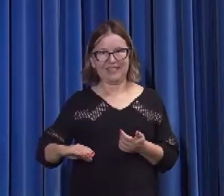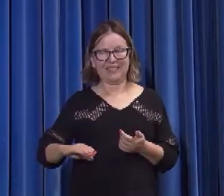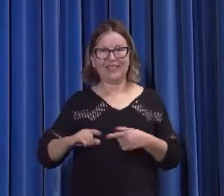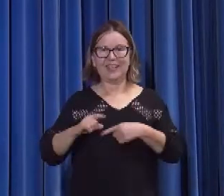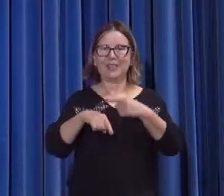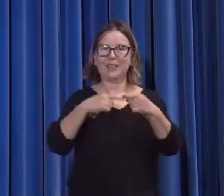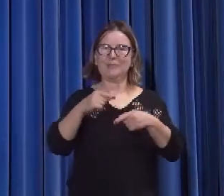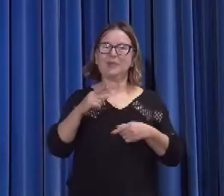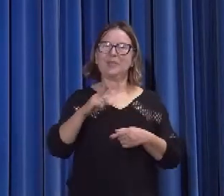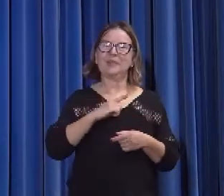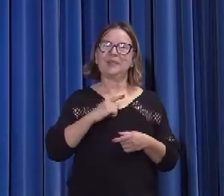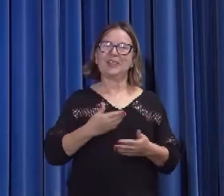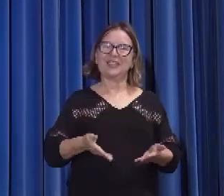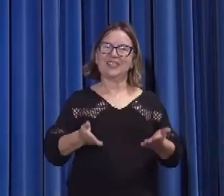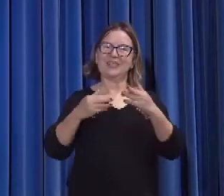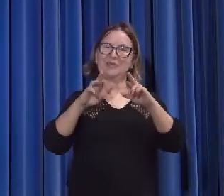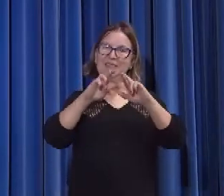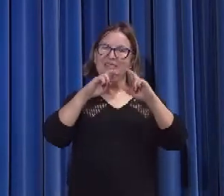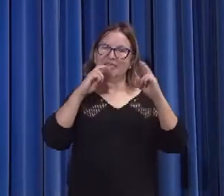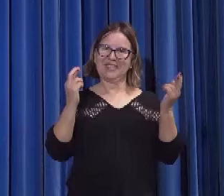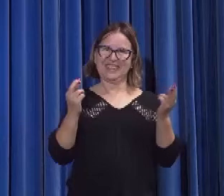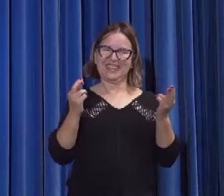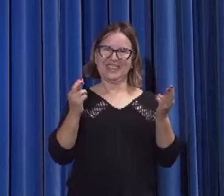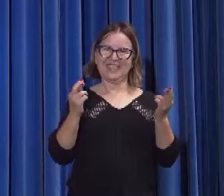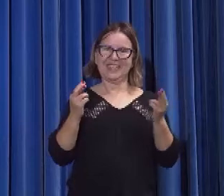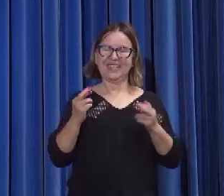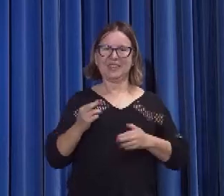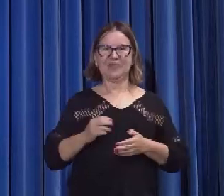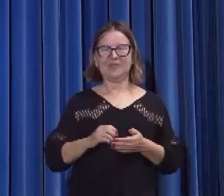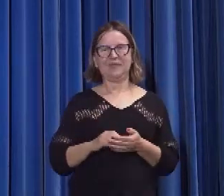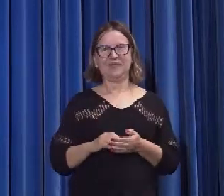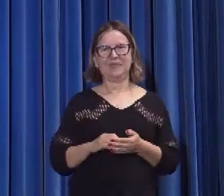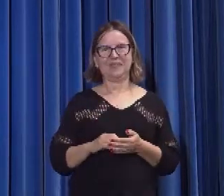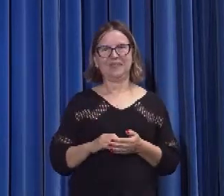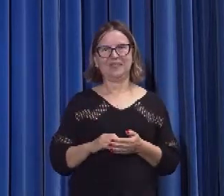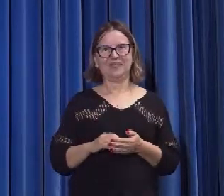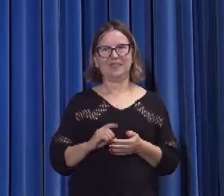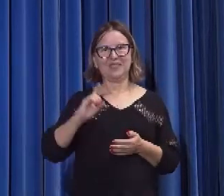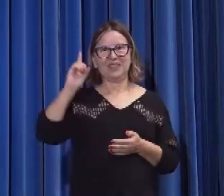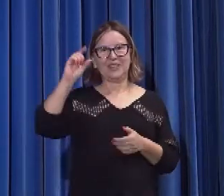Então Deus trabalha dessa maneira conosco, por conta da sua graça.